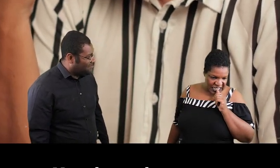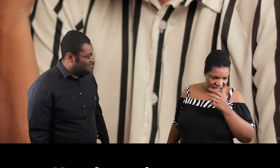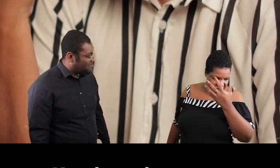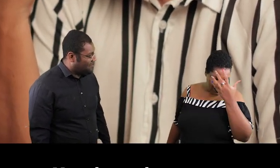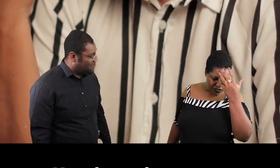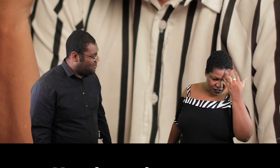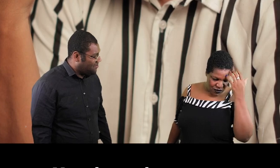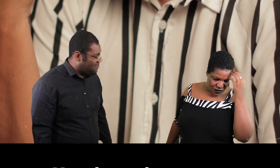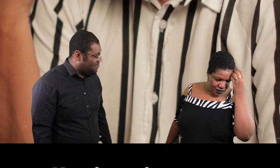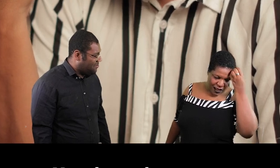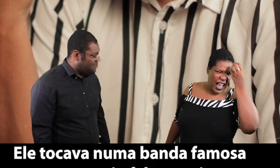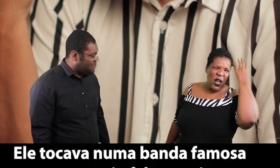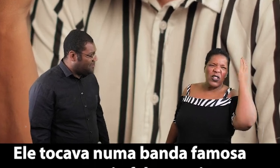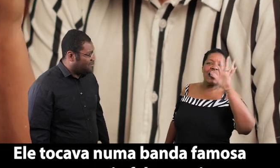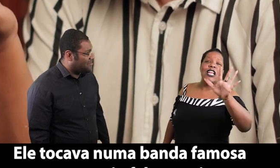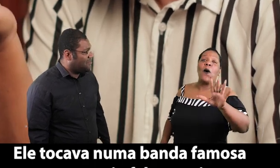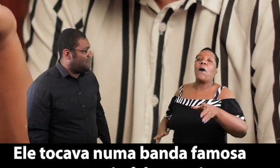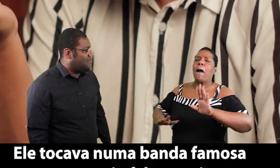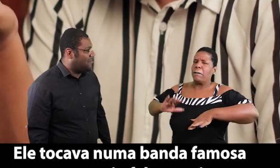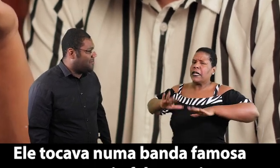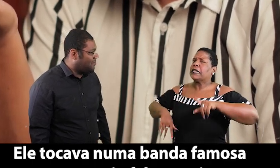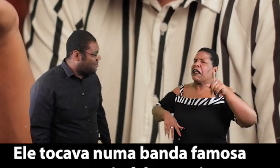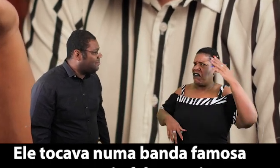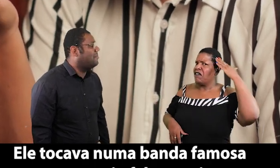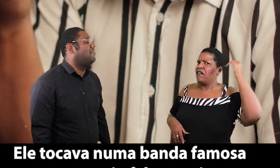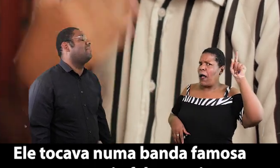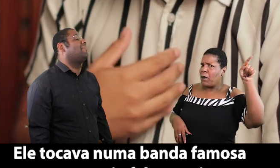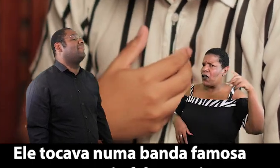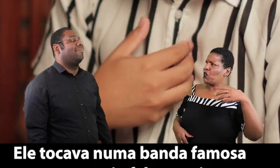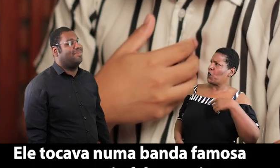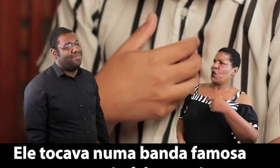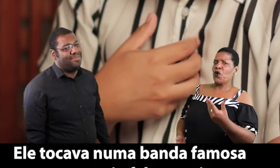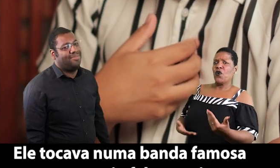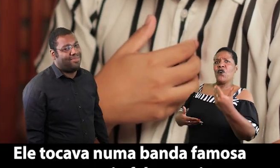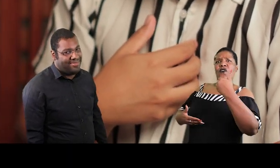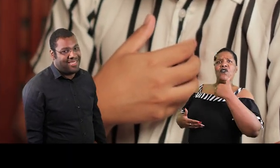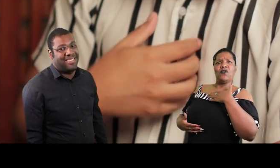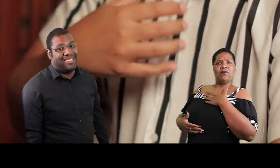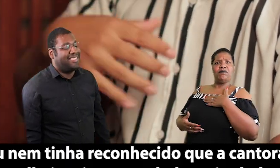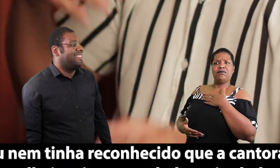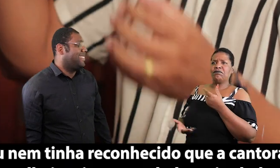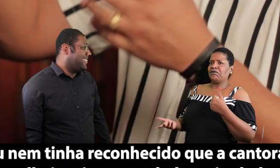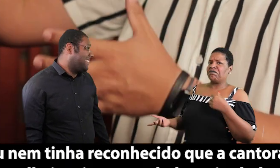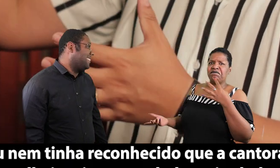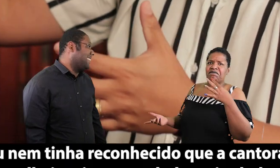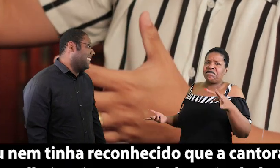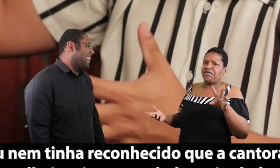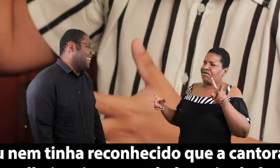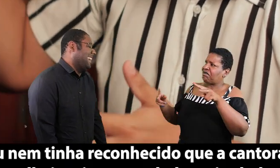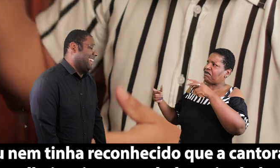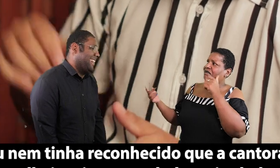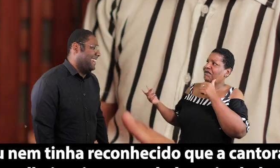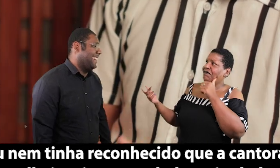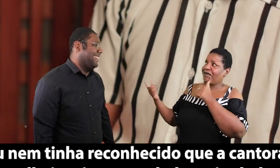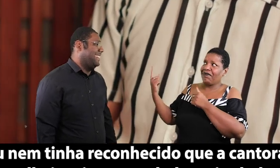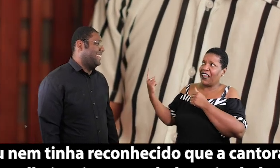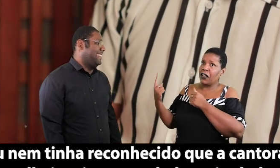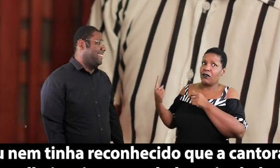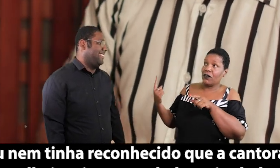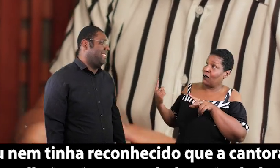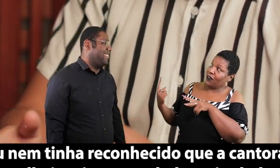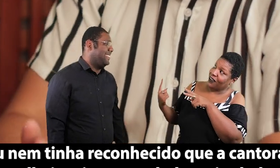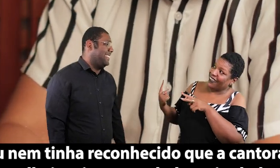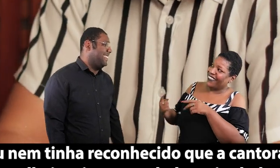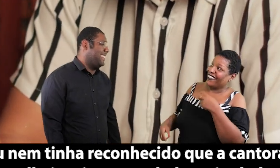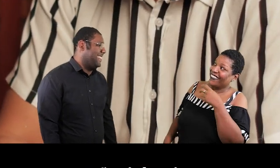era de uma... Ele tocava numa banda Sim, famosa. sim. Uhum. E o cara veio falar comigo. E eu nem tinha reconhecido que a cantora tava lá. Eu olhei assim